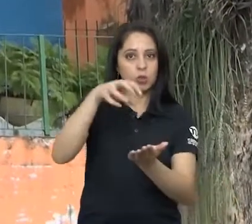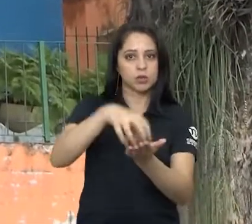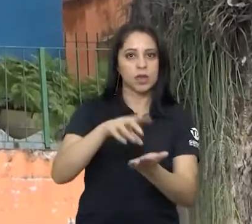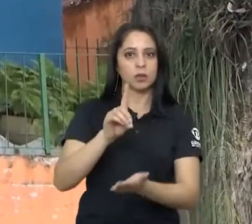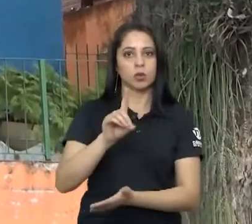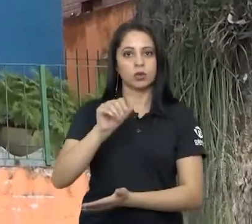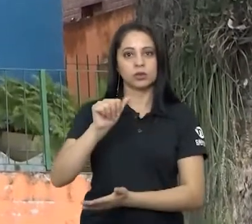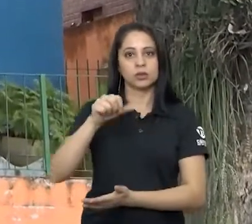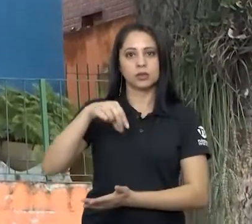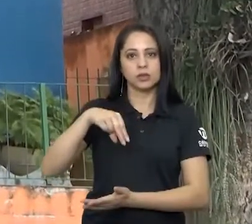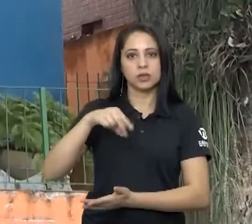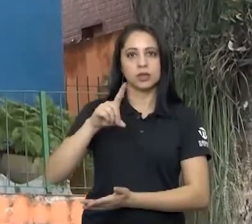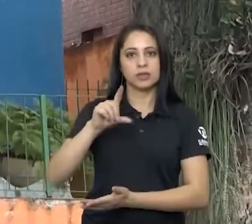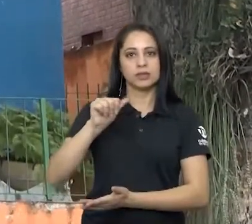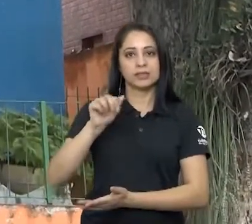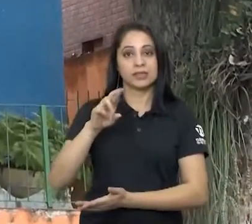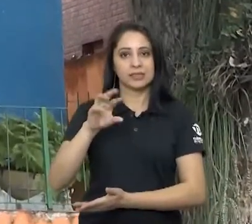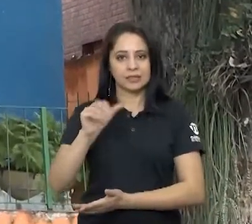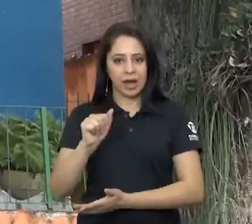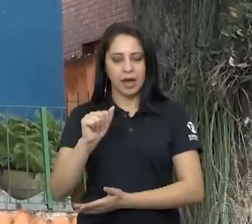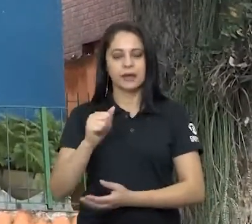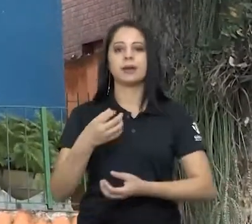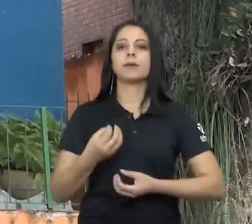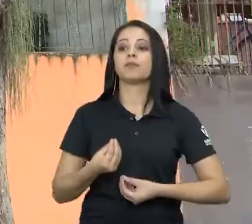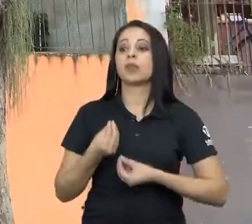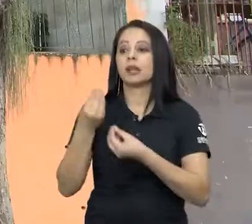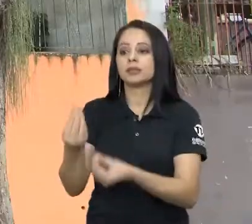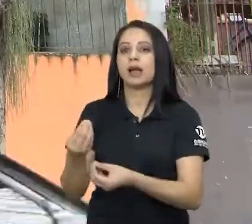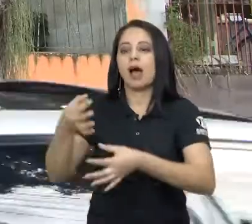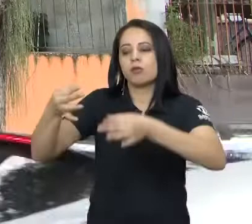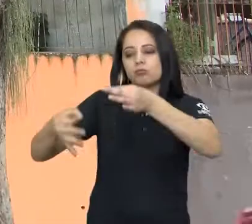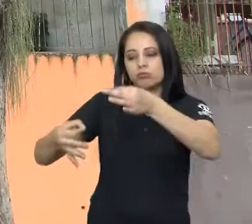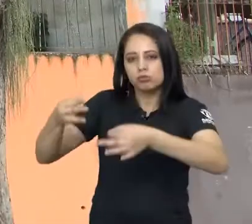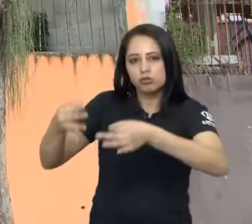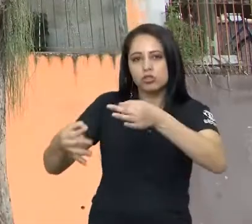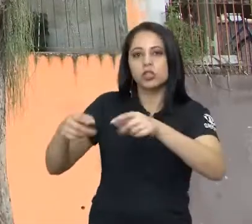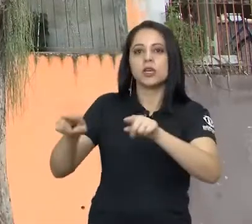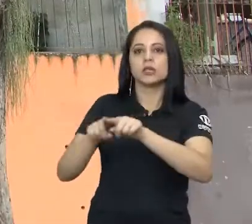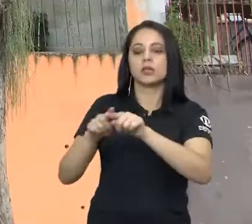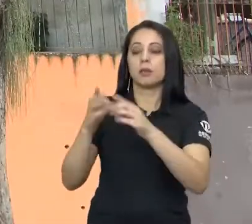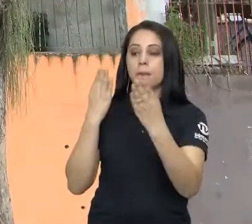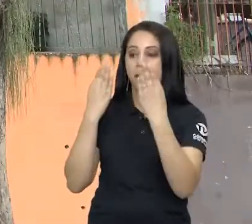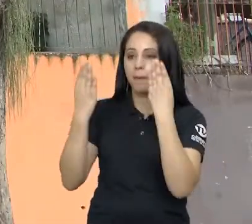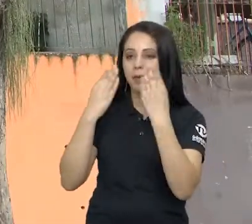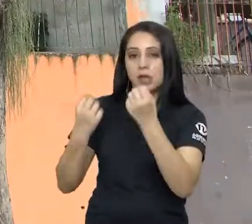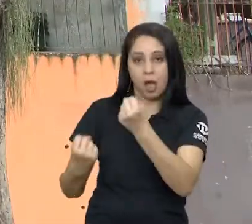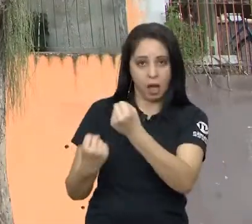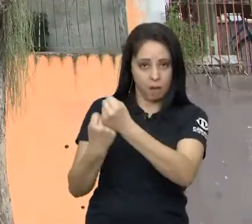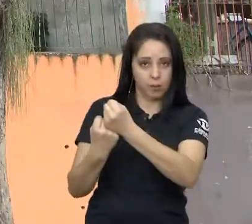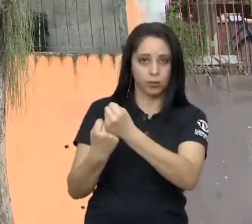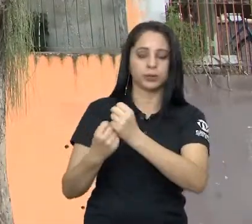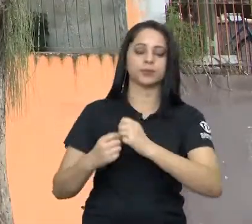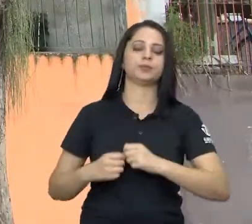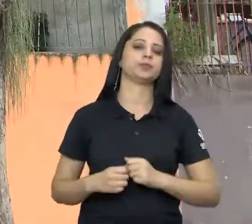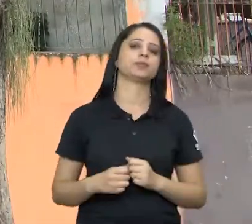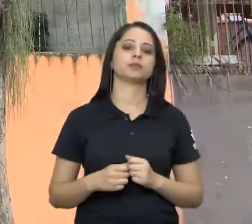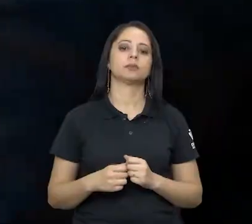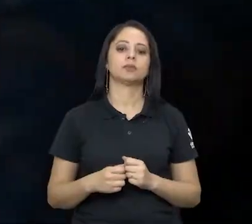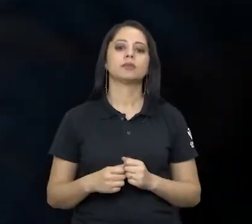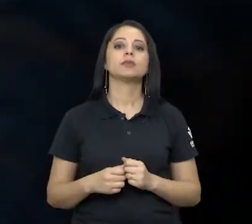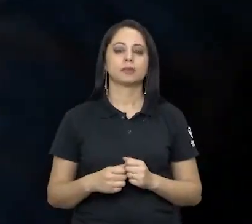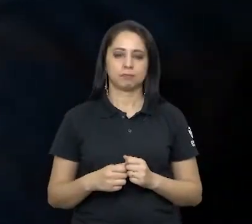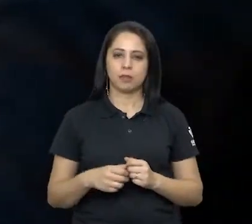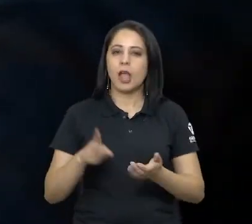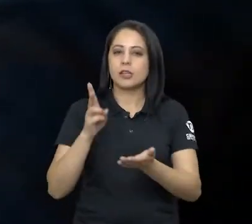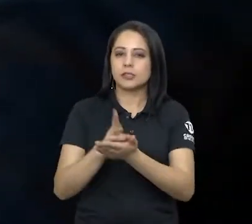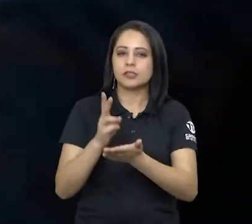Campos, o Centro Dandara, que oferece assistência jurídica, psicológica e social às mulheres em situação de vulnerabilidade,